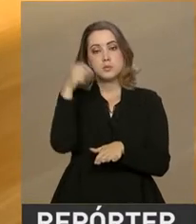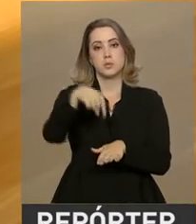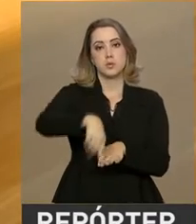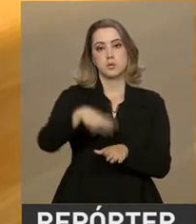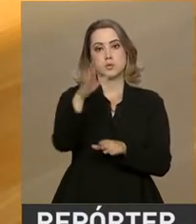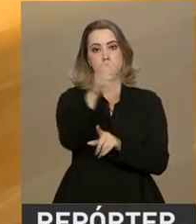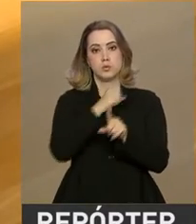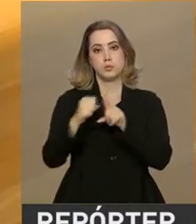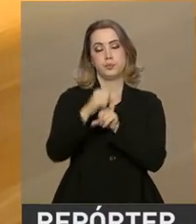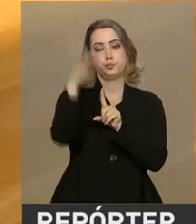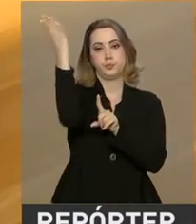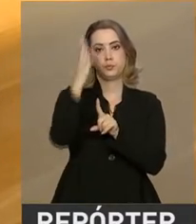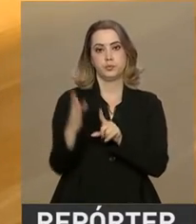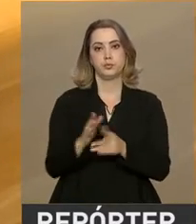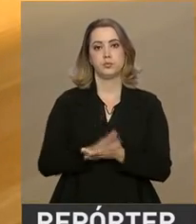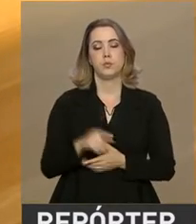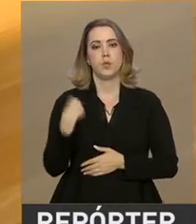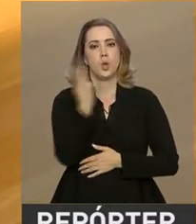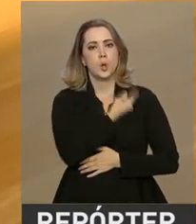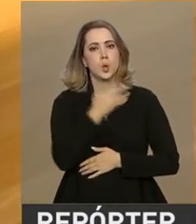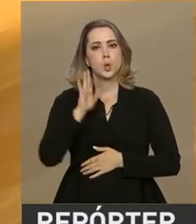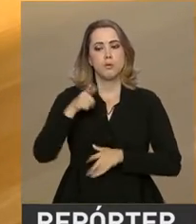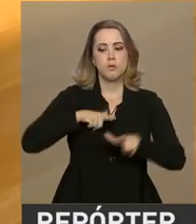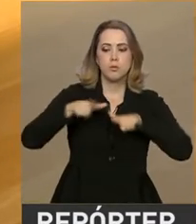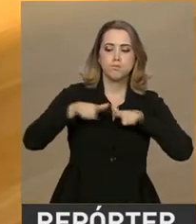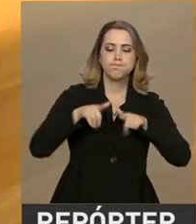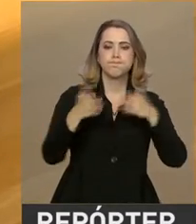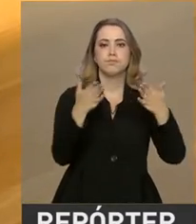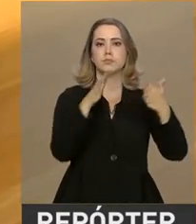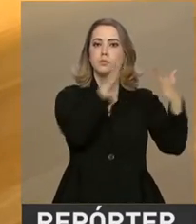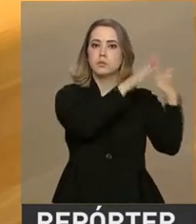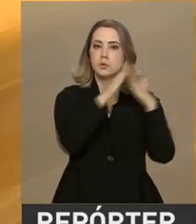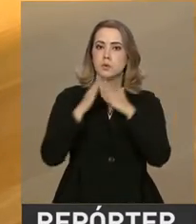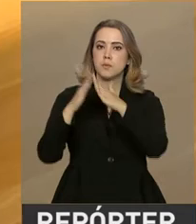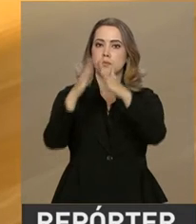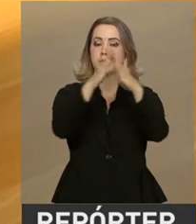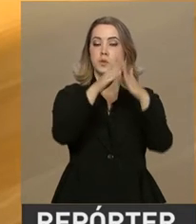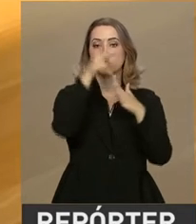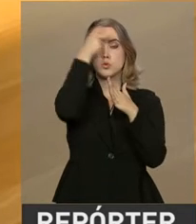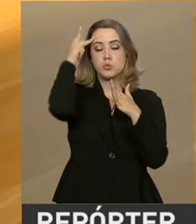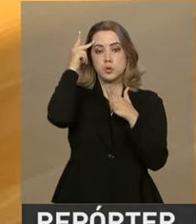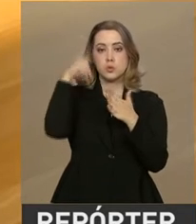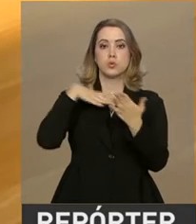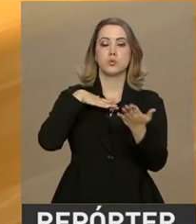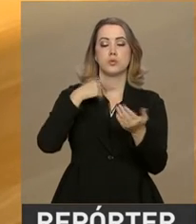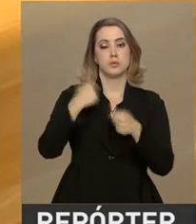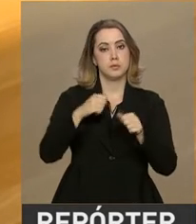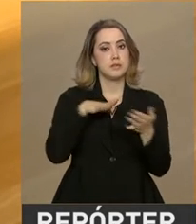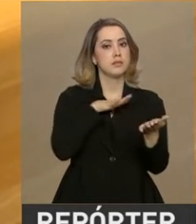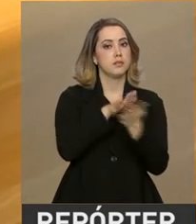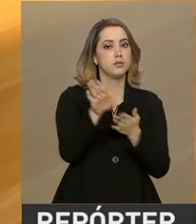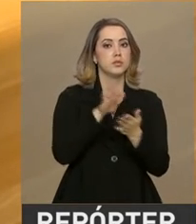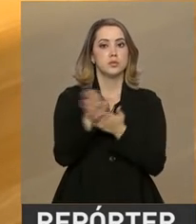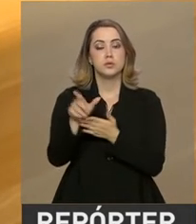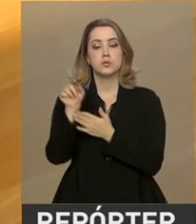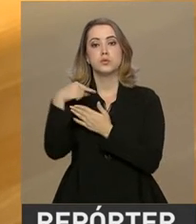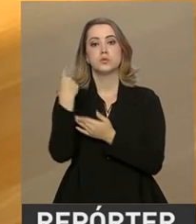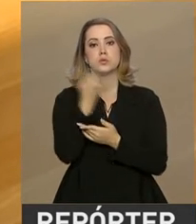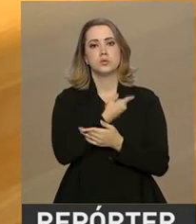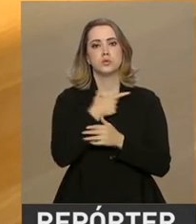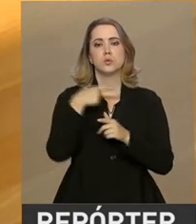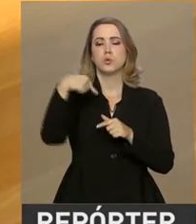engajados iniciativas de reacentamento refugiados de nossa região com especial atenção para